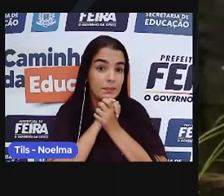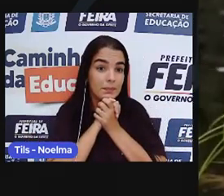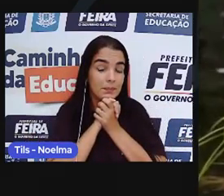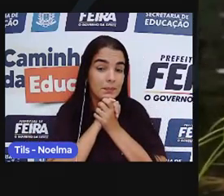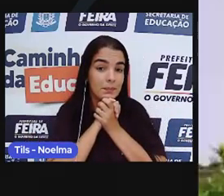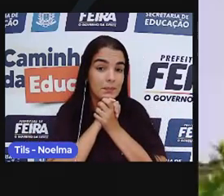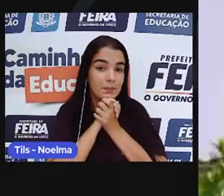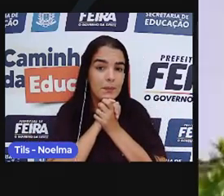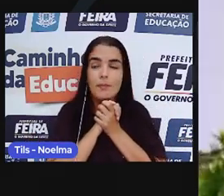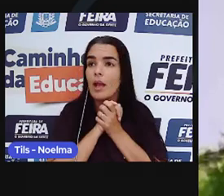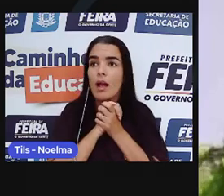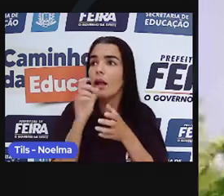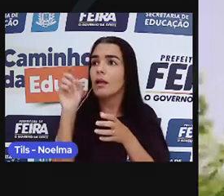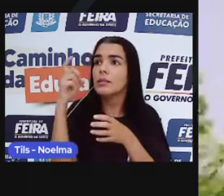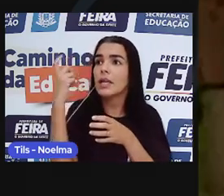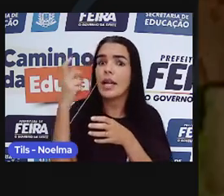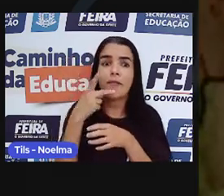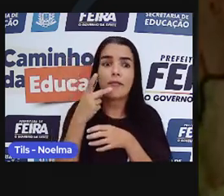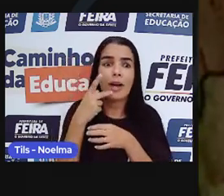Será que eles falam macaquês?